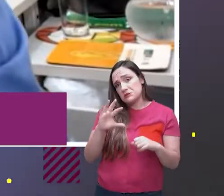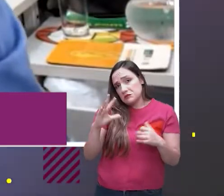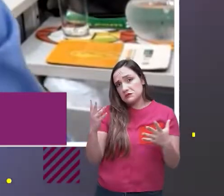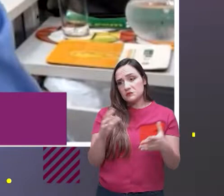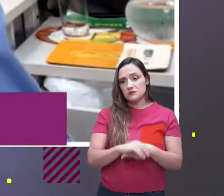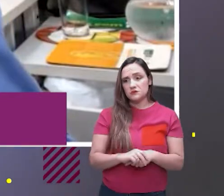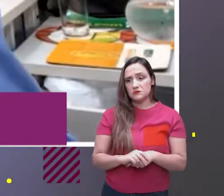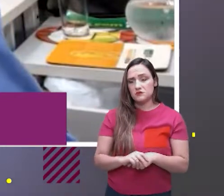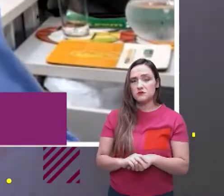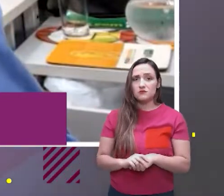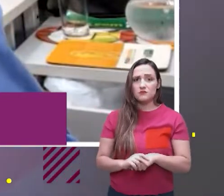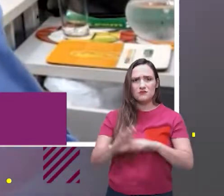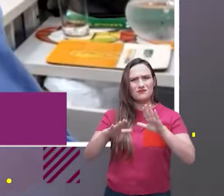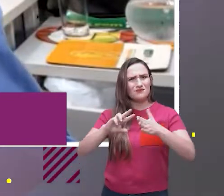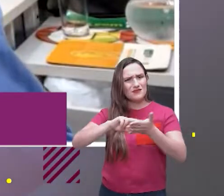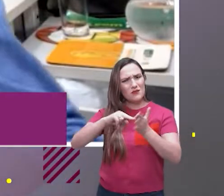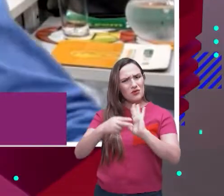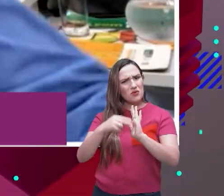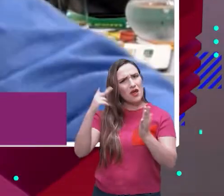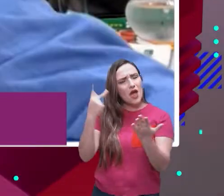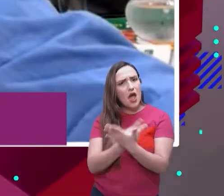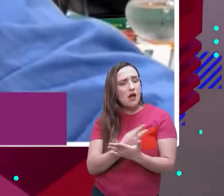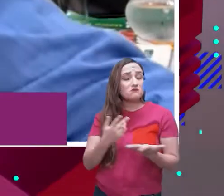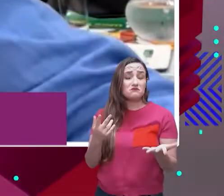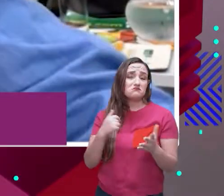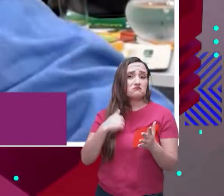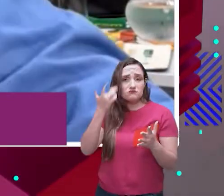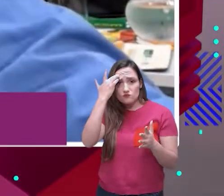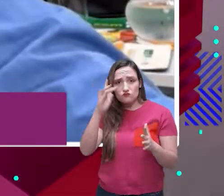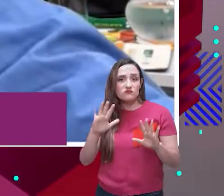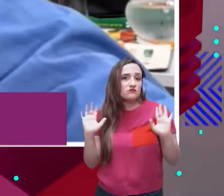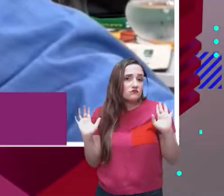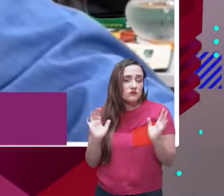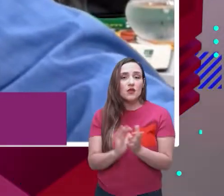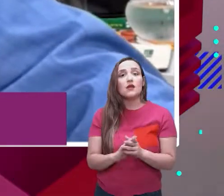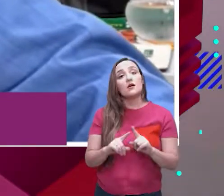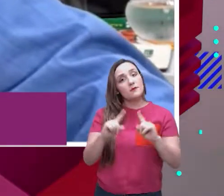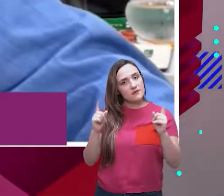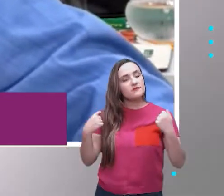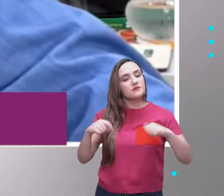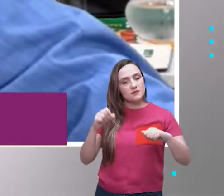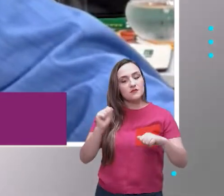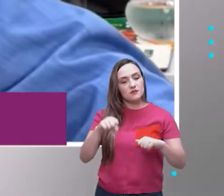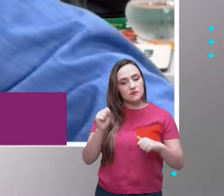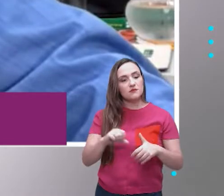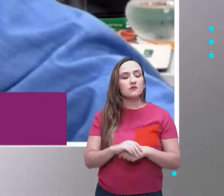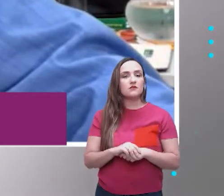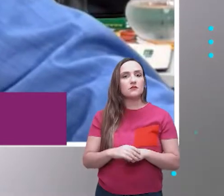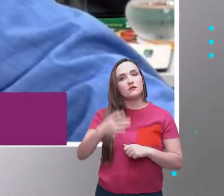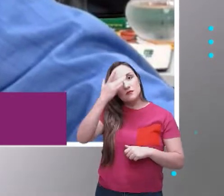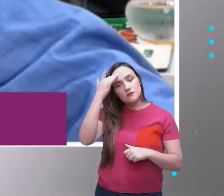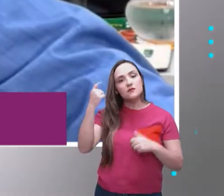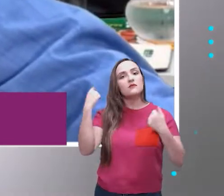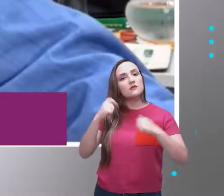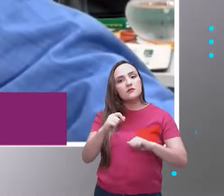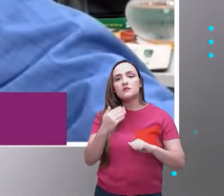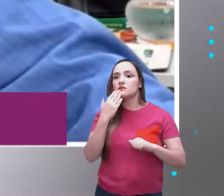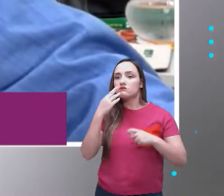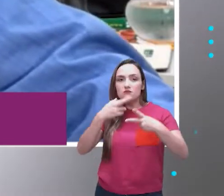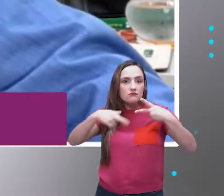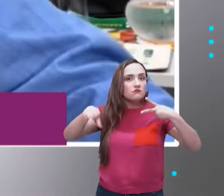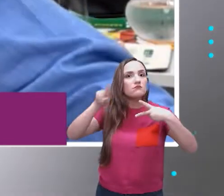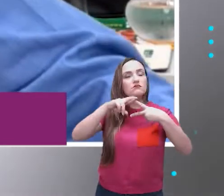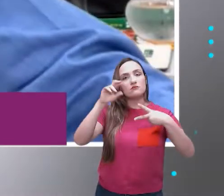de interpretação, etc., do comitê gestor. Então, é preciso que as pessoas aprendam a recorrer e buscar